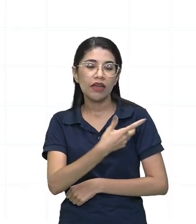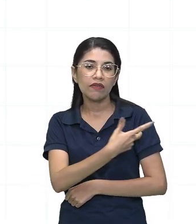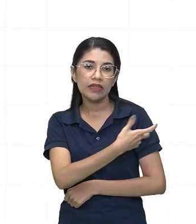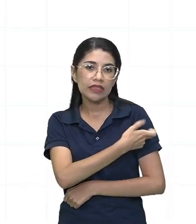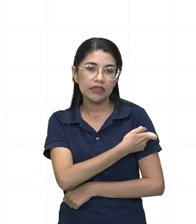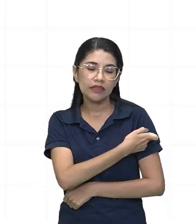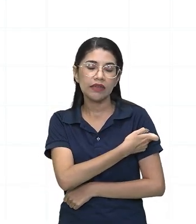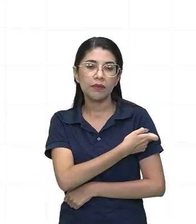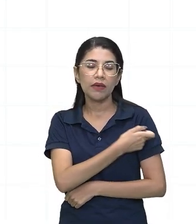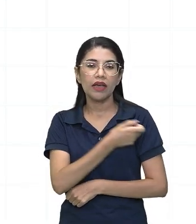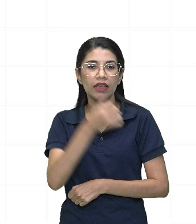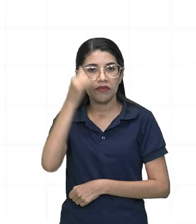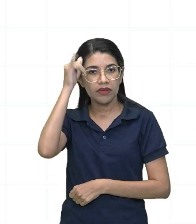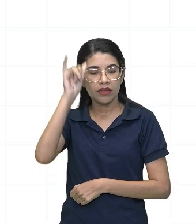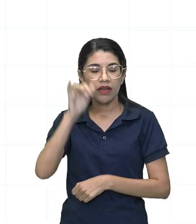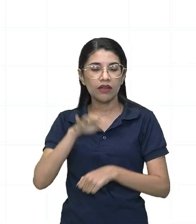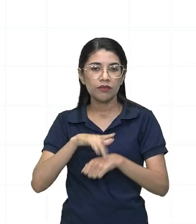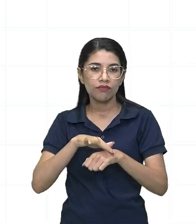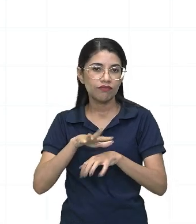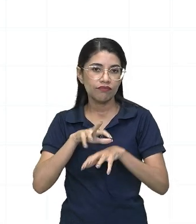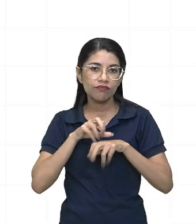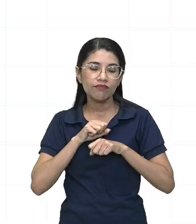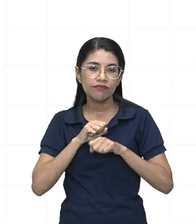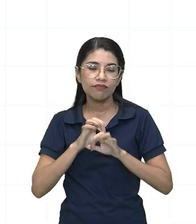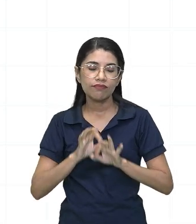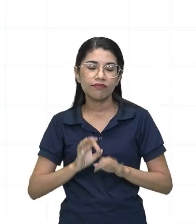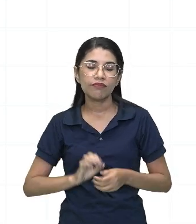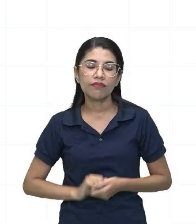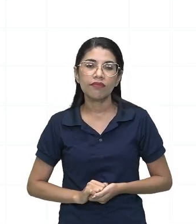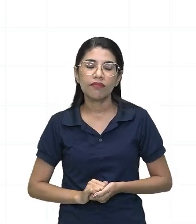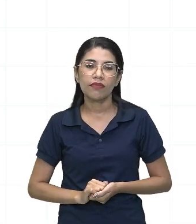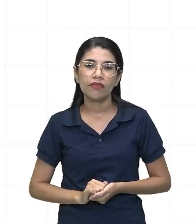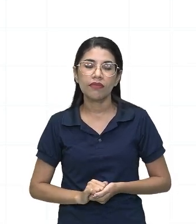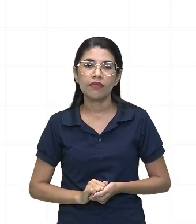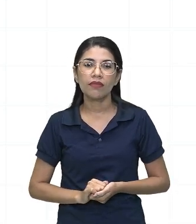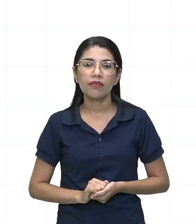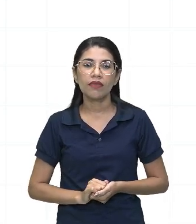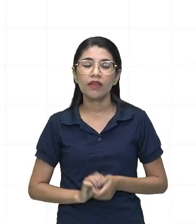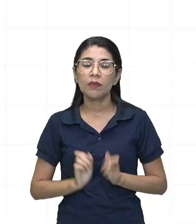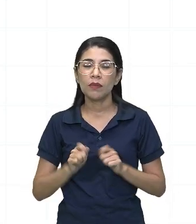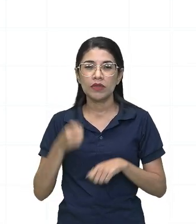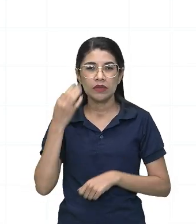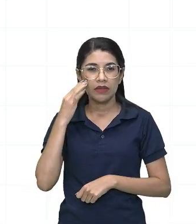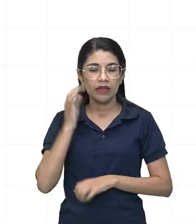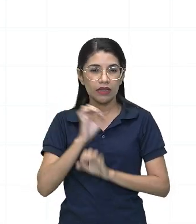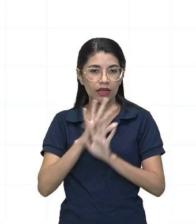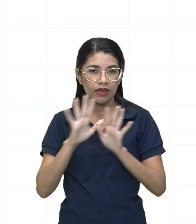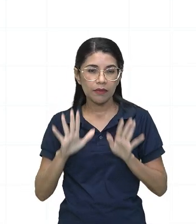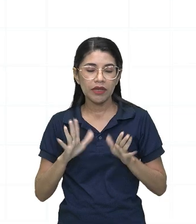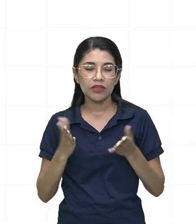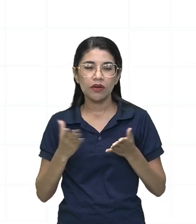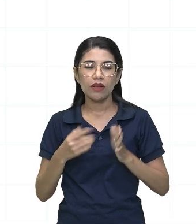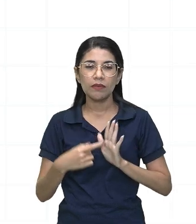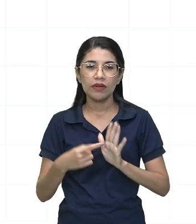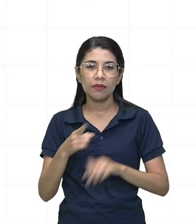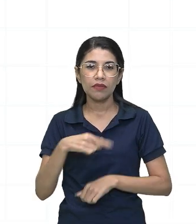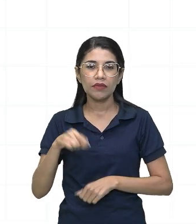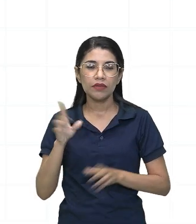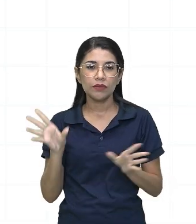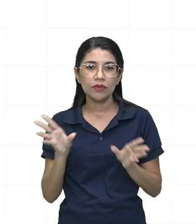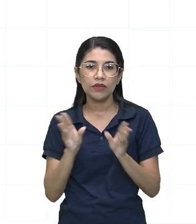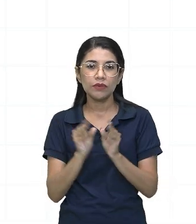essa doença, certo? E para entender melhor, nós temos aí um